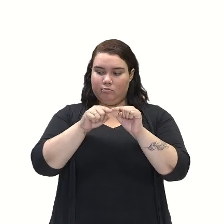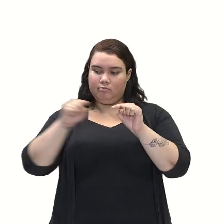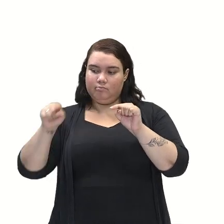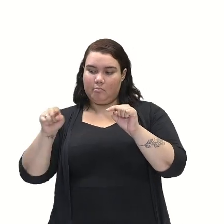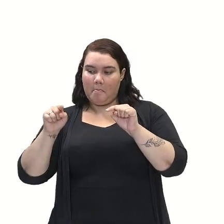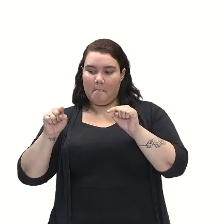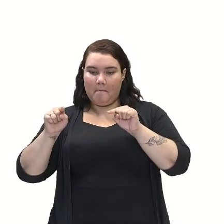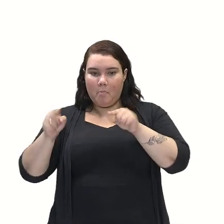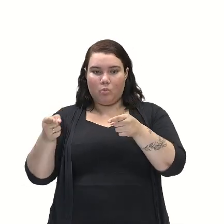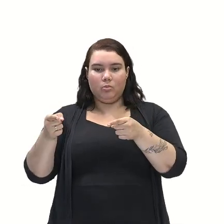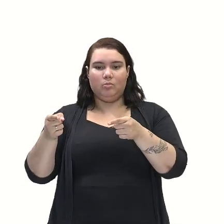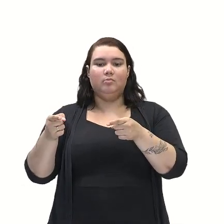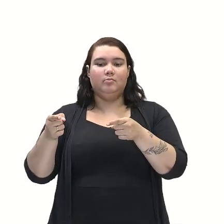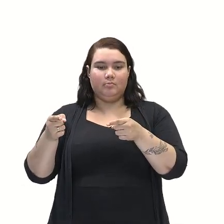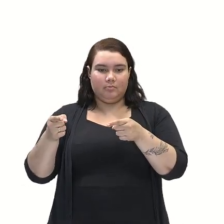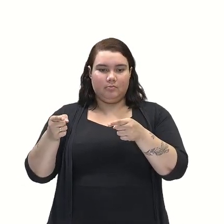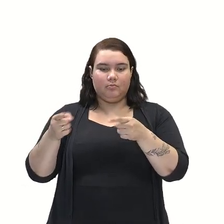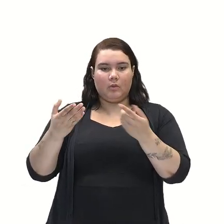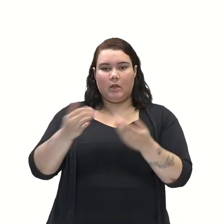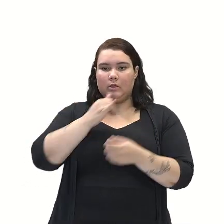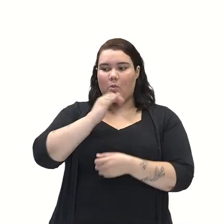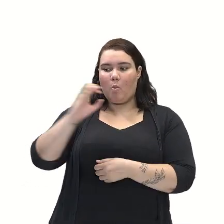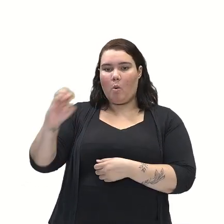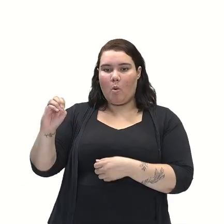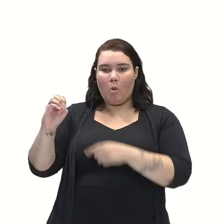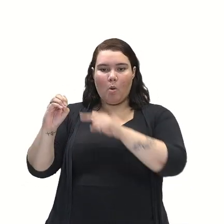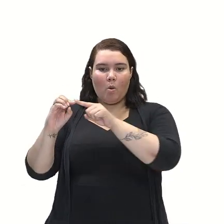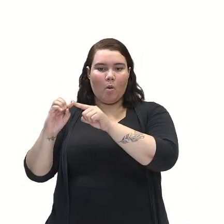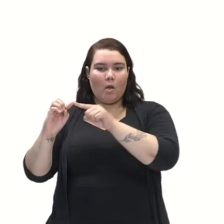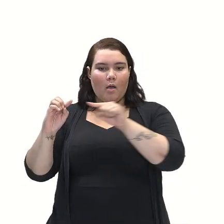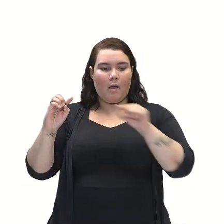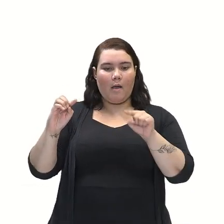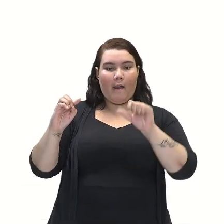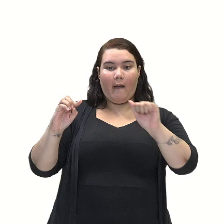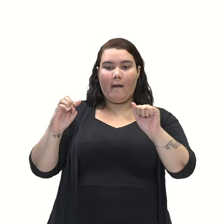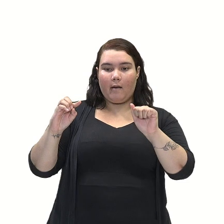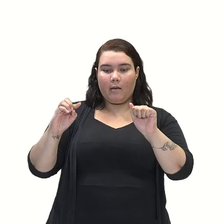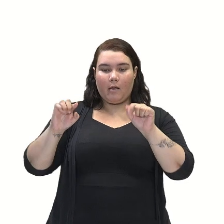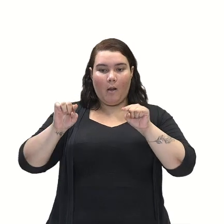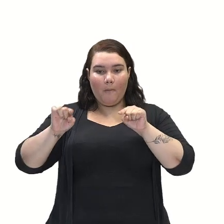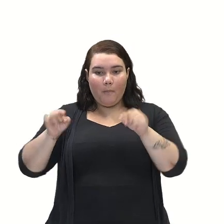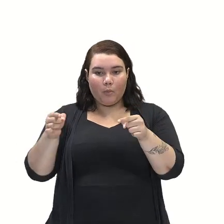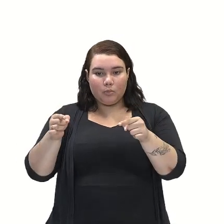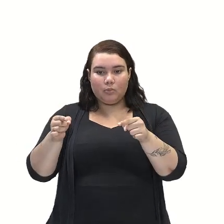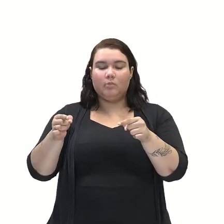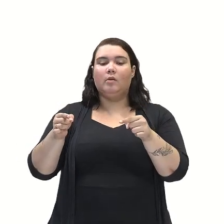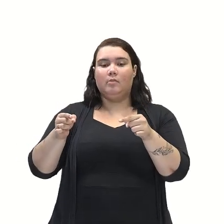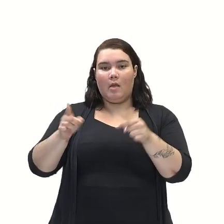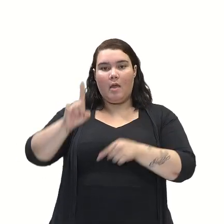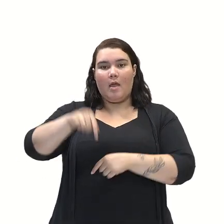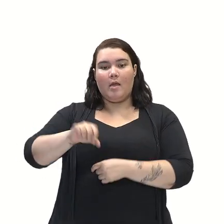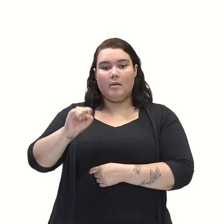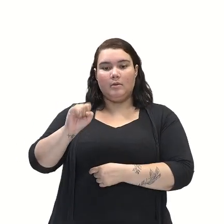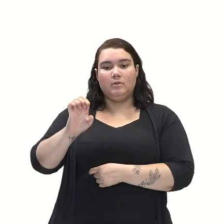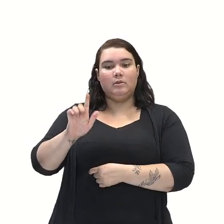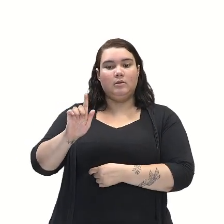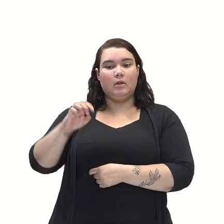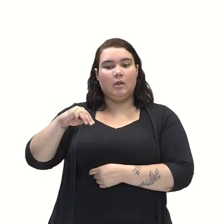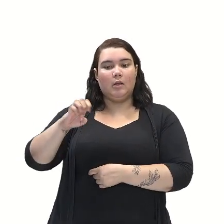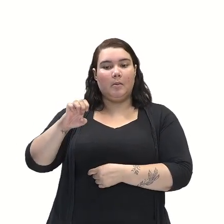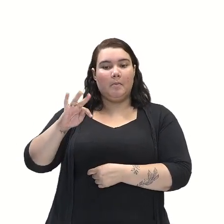circunferência. Então, meu centro é O e o ponto escolhido aqui foi o A. Então, ó, aqui nós temos